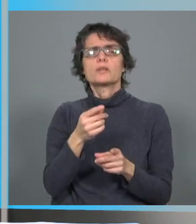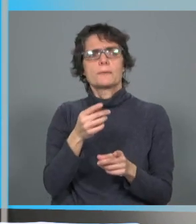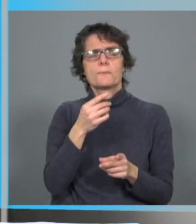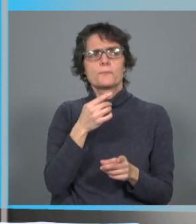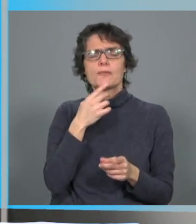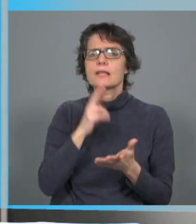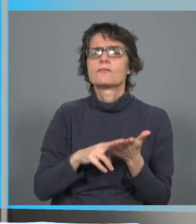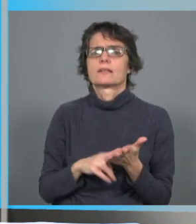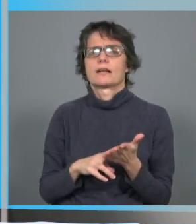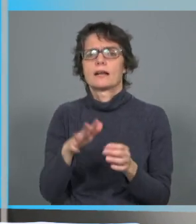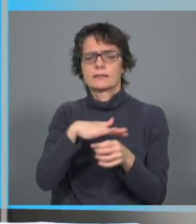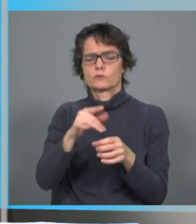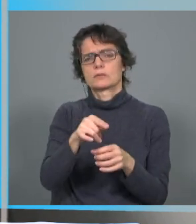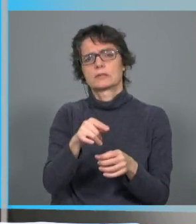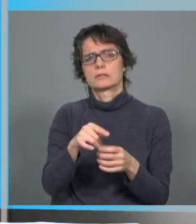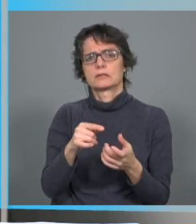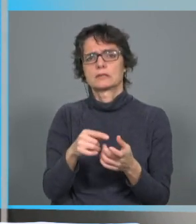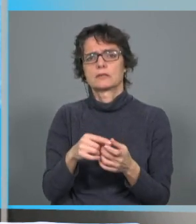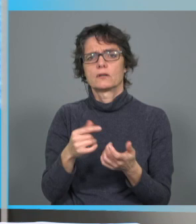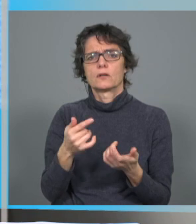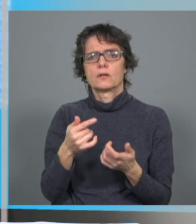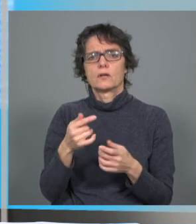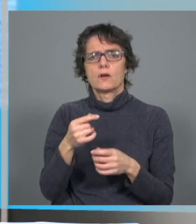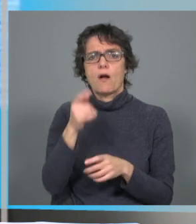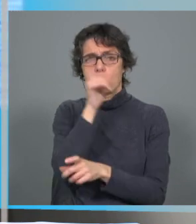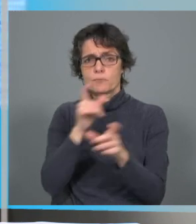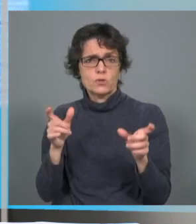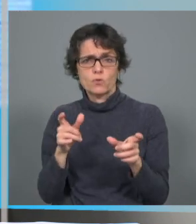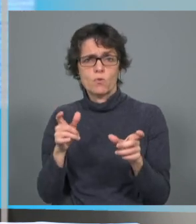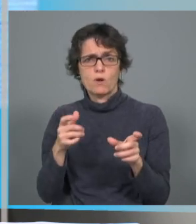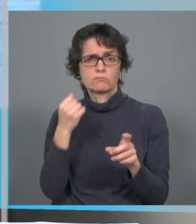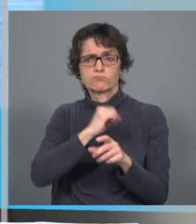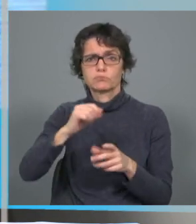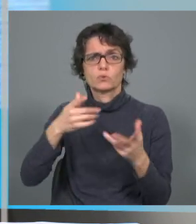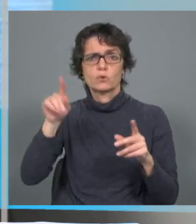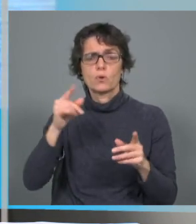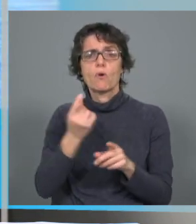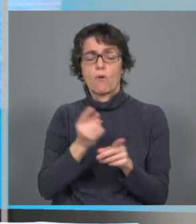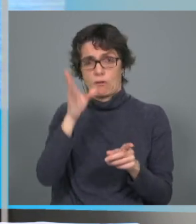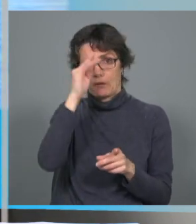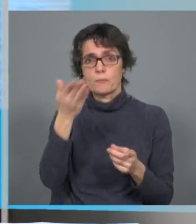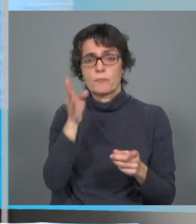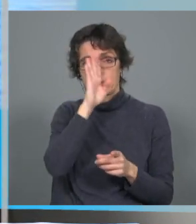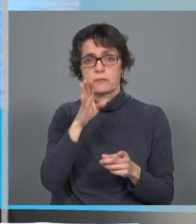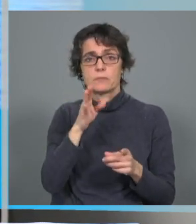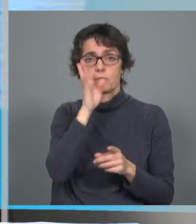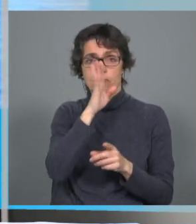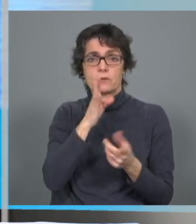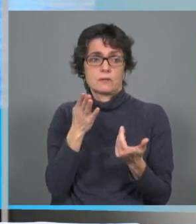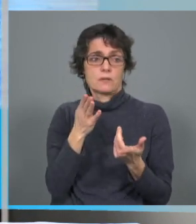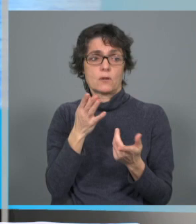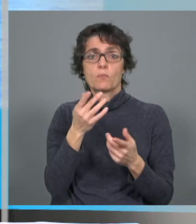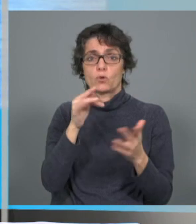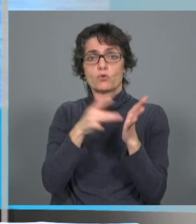também percebe que para correr com bois e outros animais grandes não é às festinhas, portanto tinha que ser com algum instrumento que fosse